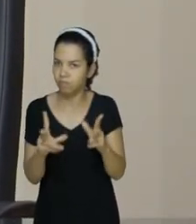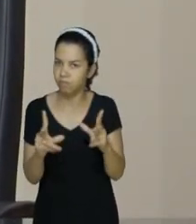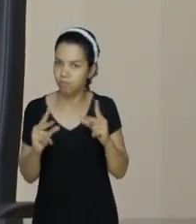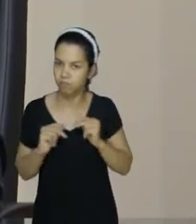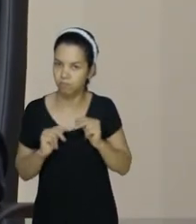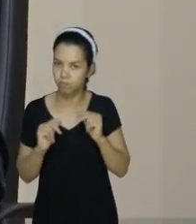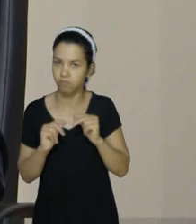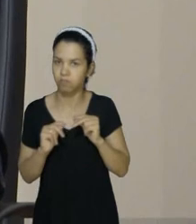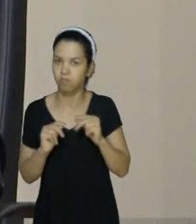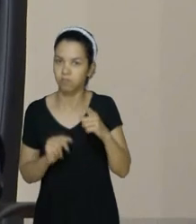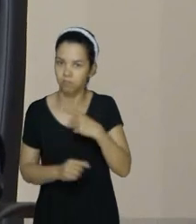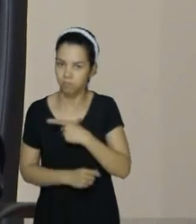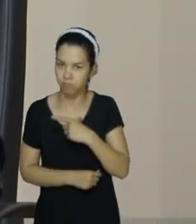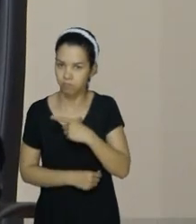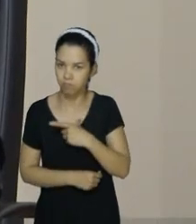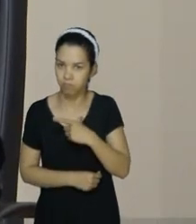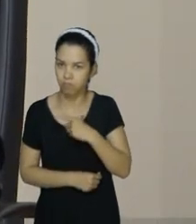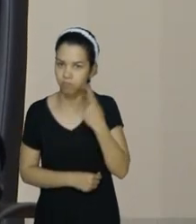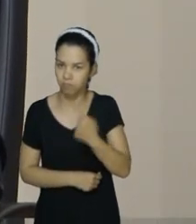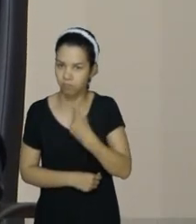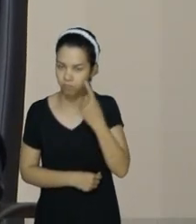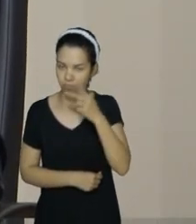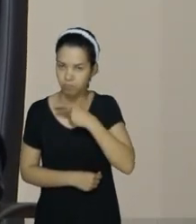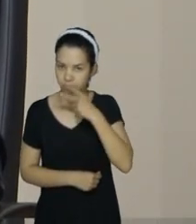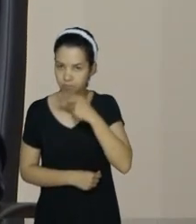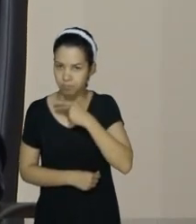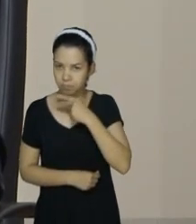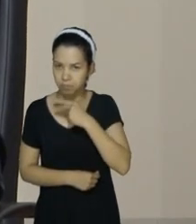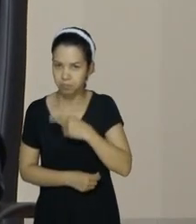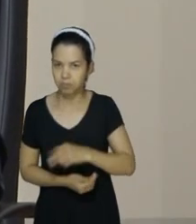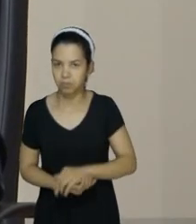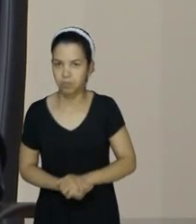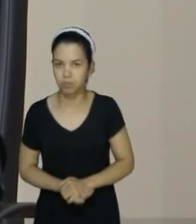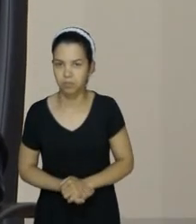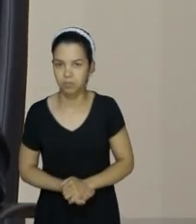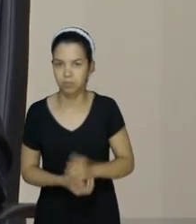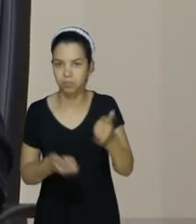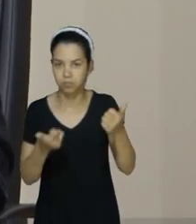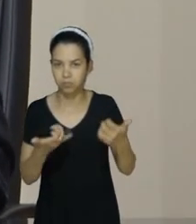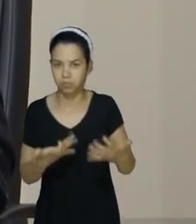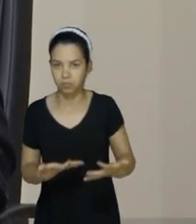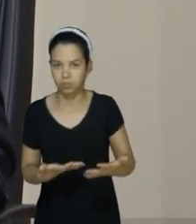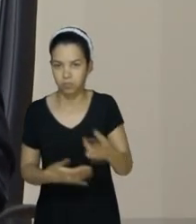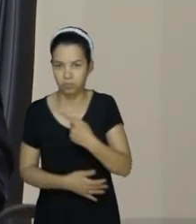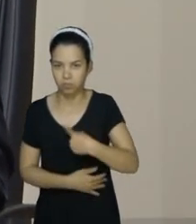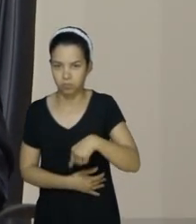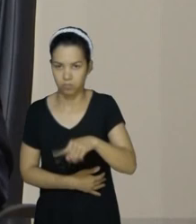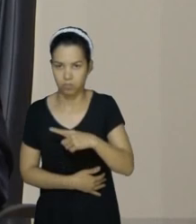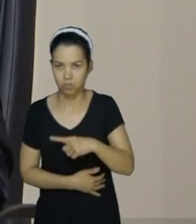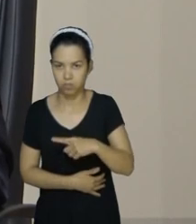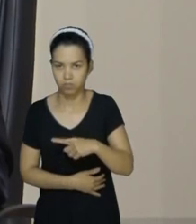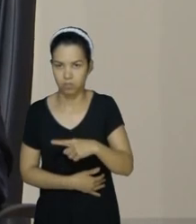Santa Catarina tem. O deputado Kennedy mencionou que nós precisamos